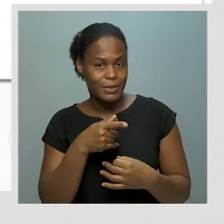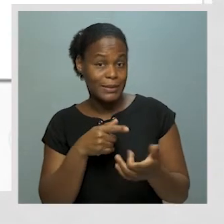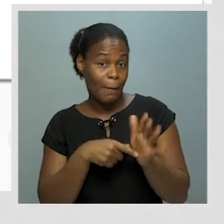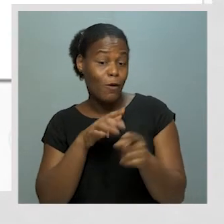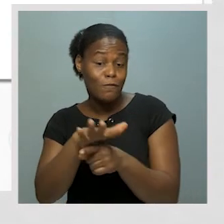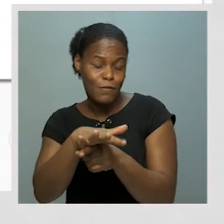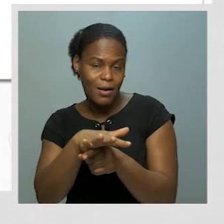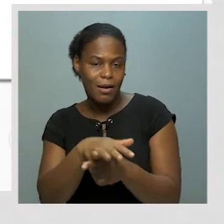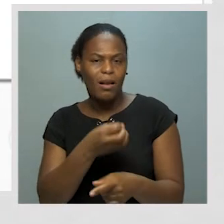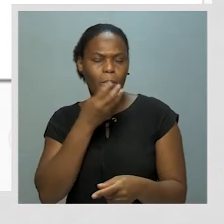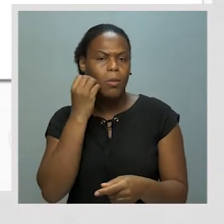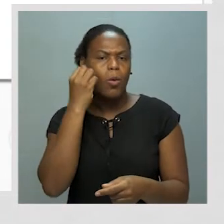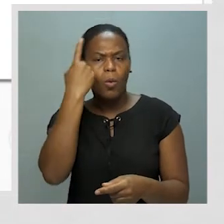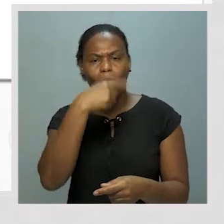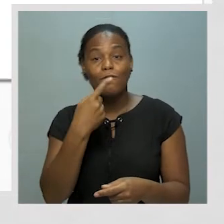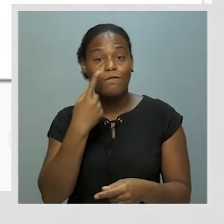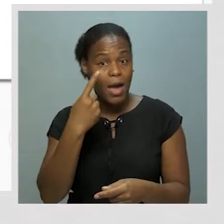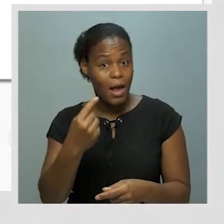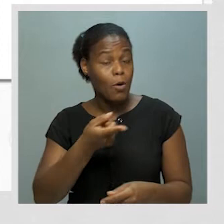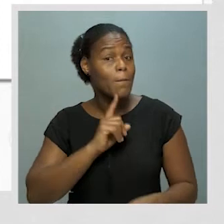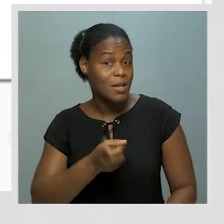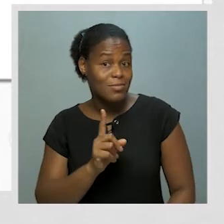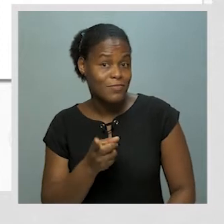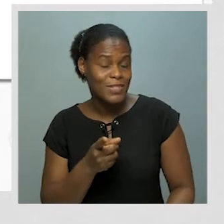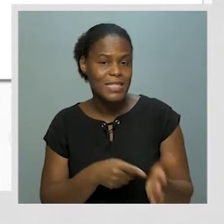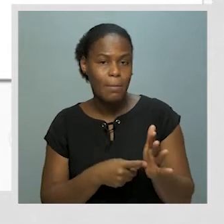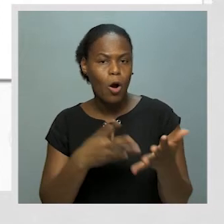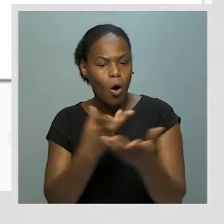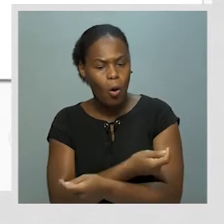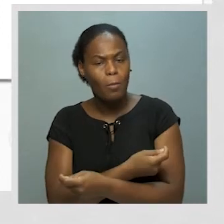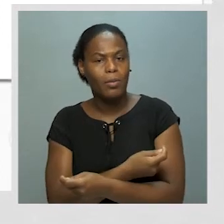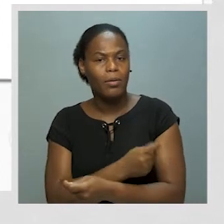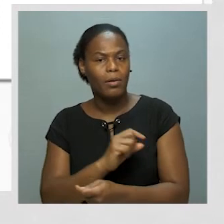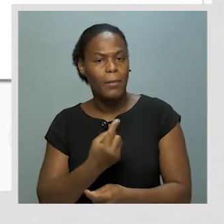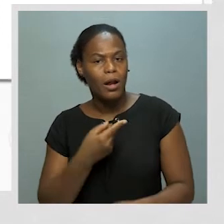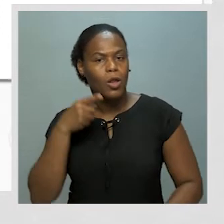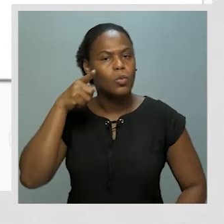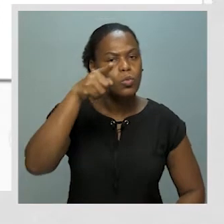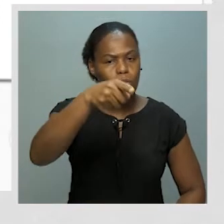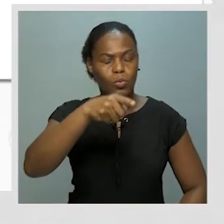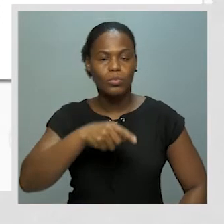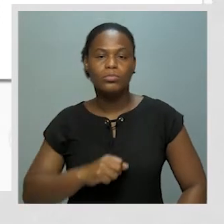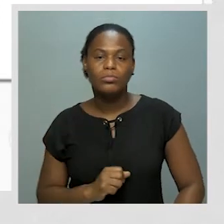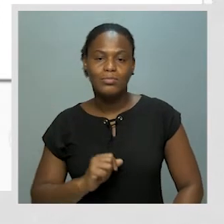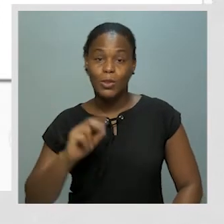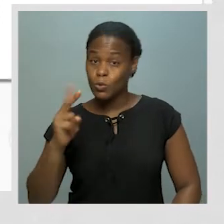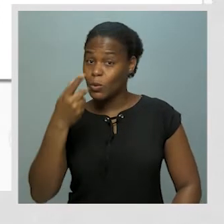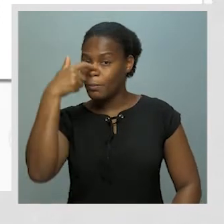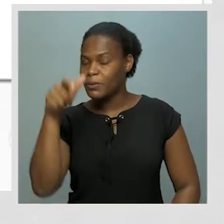comportamento. Características, nós temos verbo no imperativo, exemplo, compra para um tu, segunda